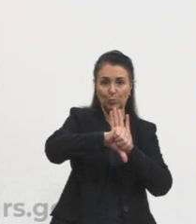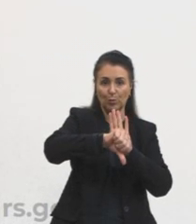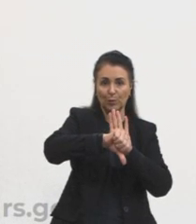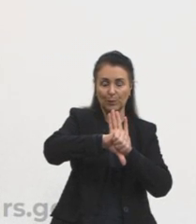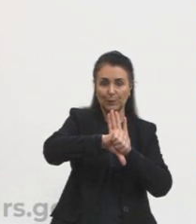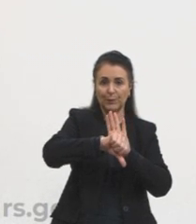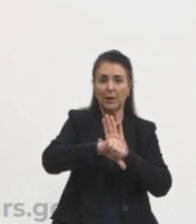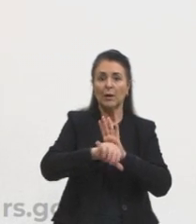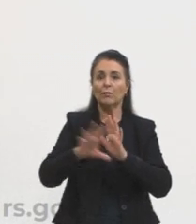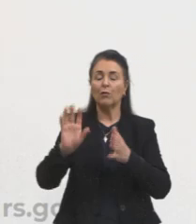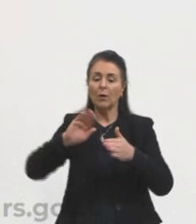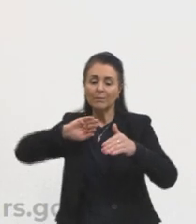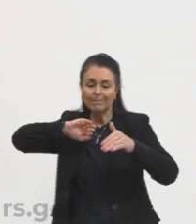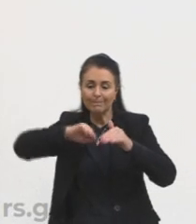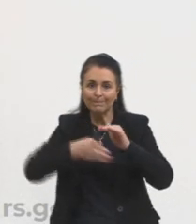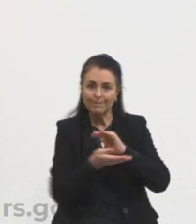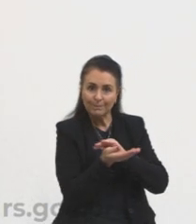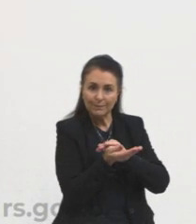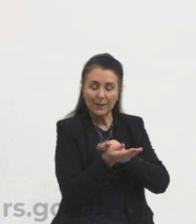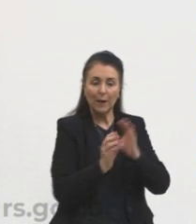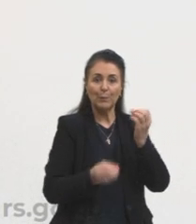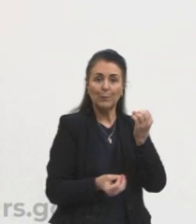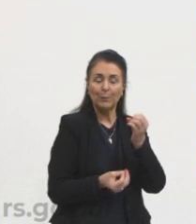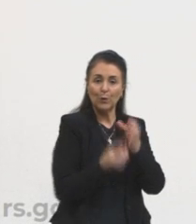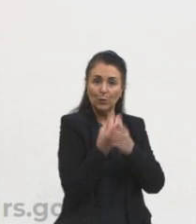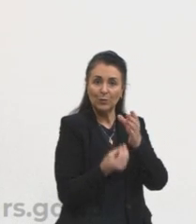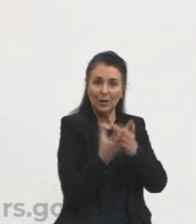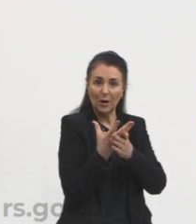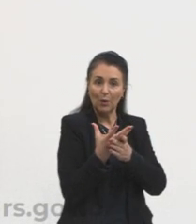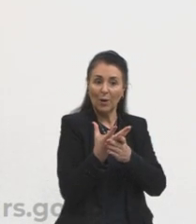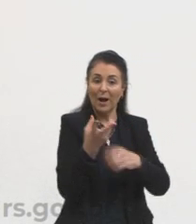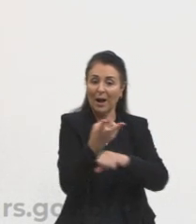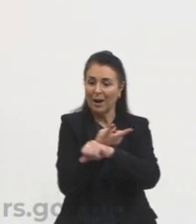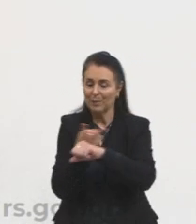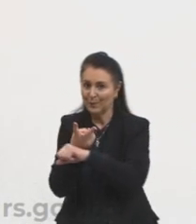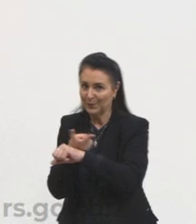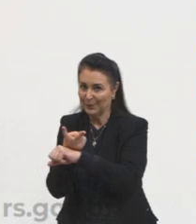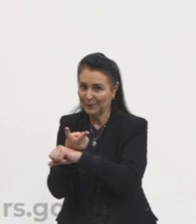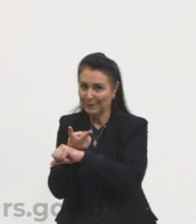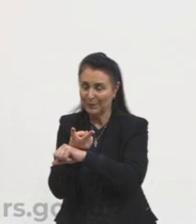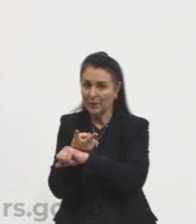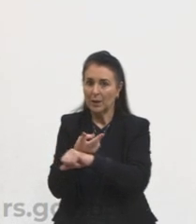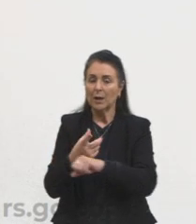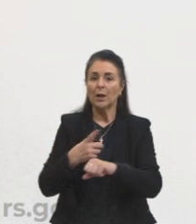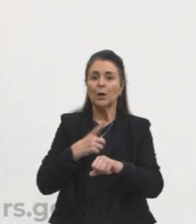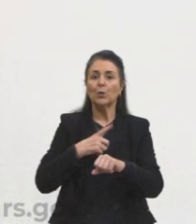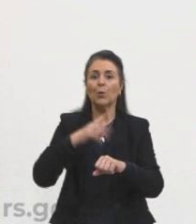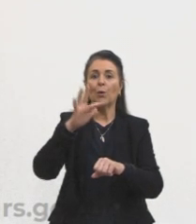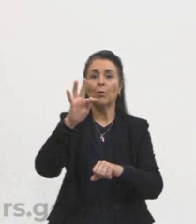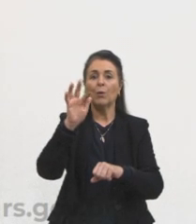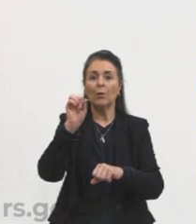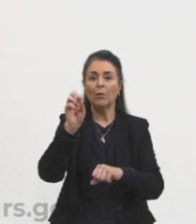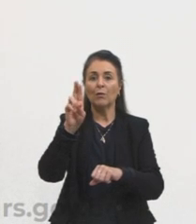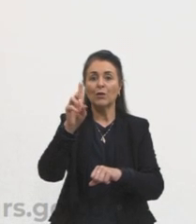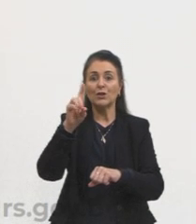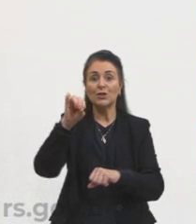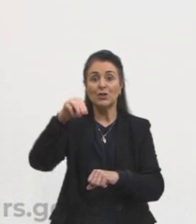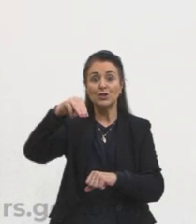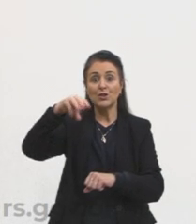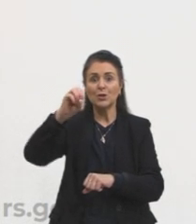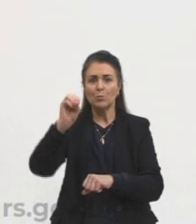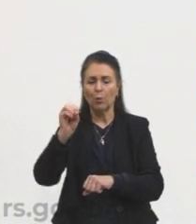adequação da produção à demanda né nós falamos antes que no fórum a função era em massa